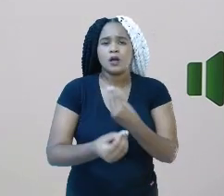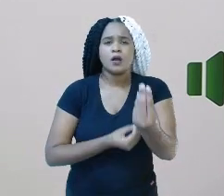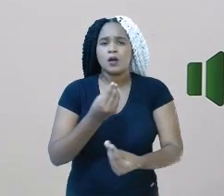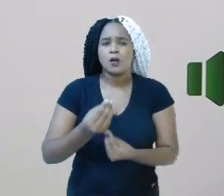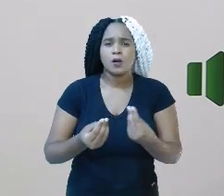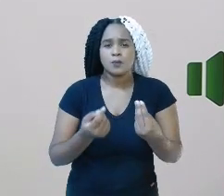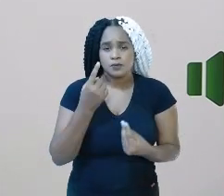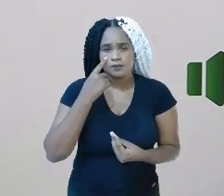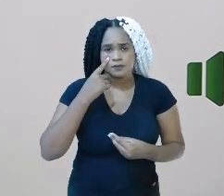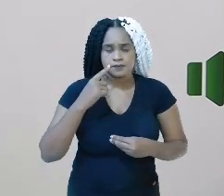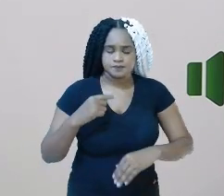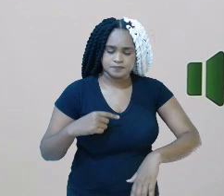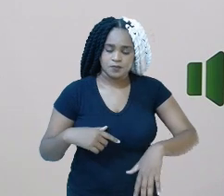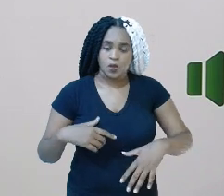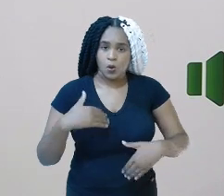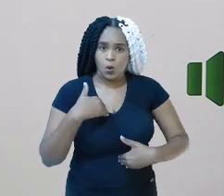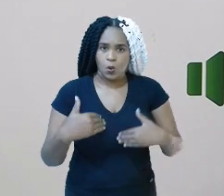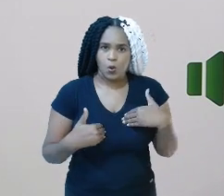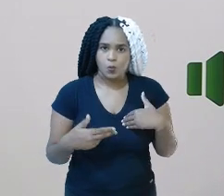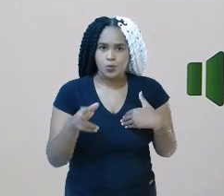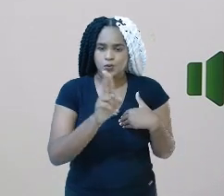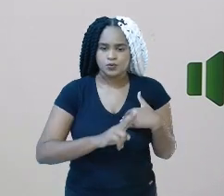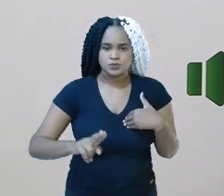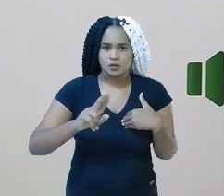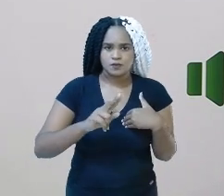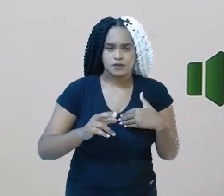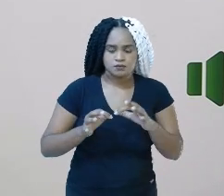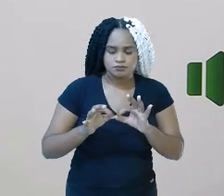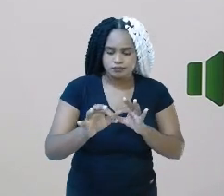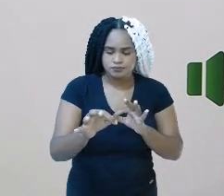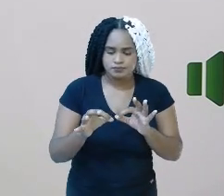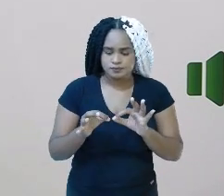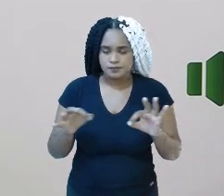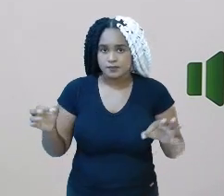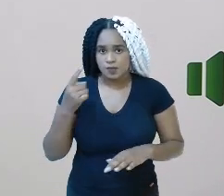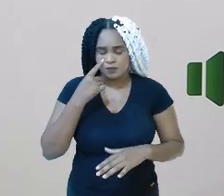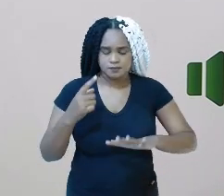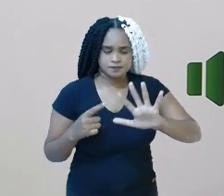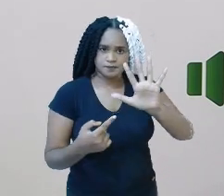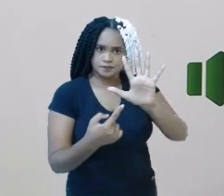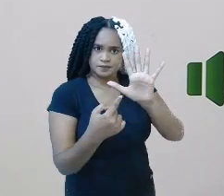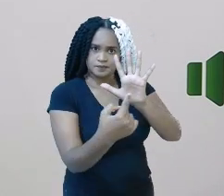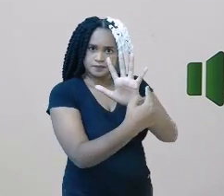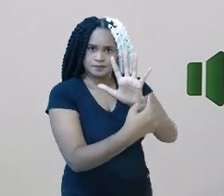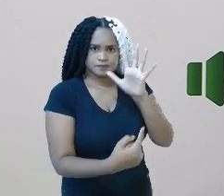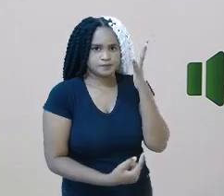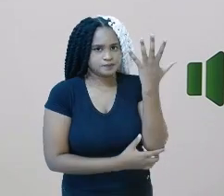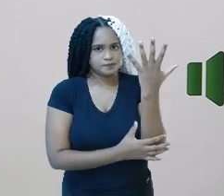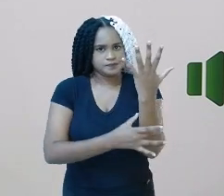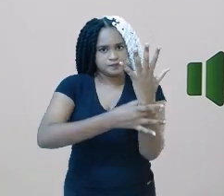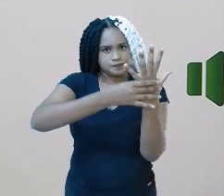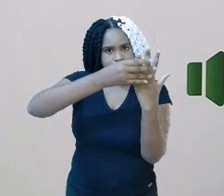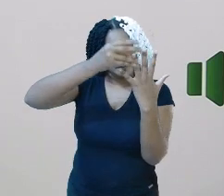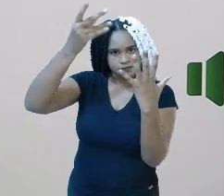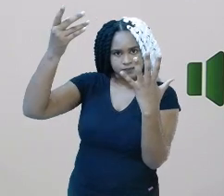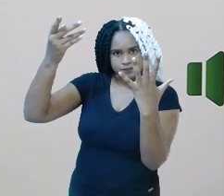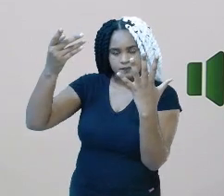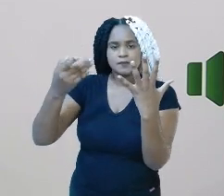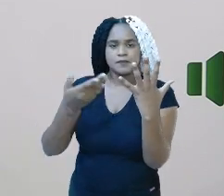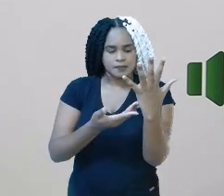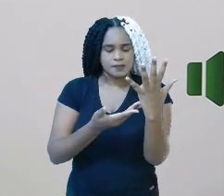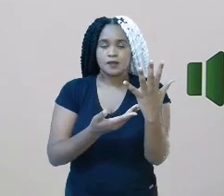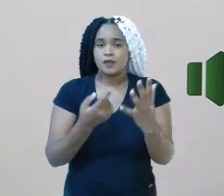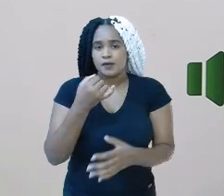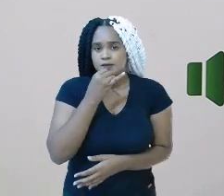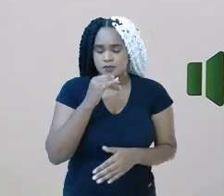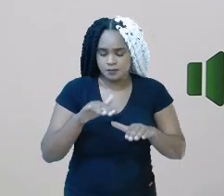medições? As partes do corpo. Por exemplo, o palmo, que é o que a gente mede. Se eu quisesse medir essa mesa